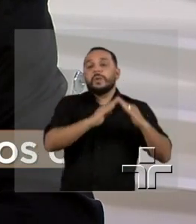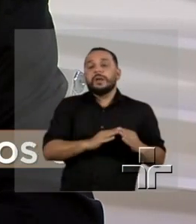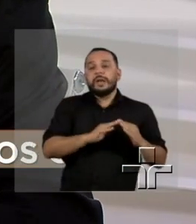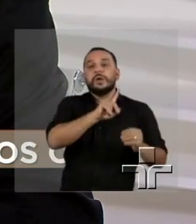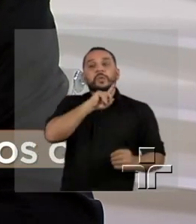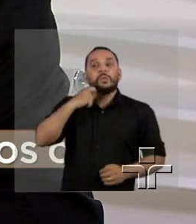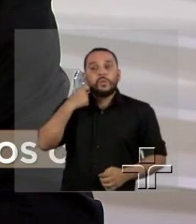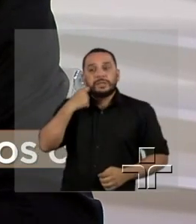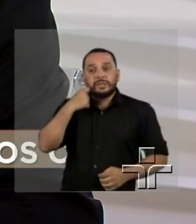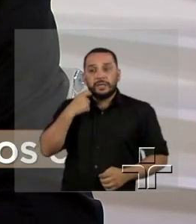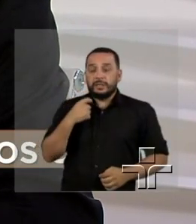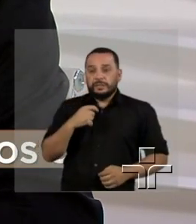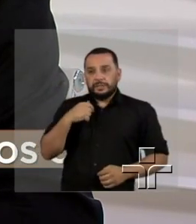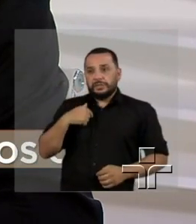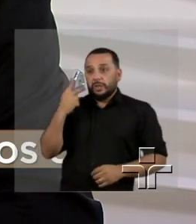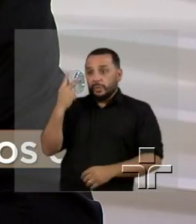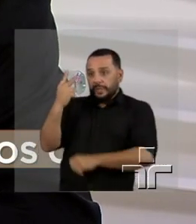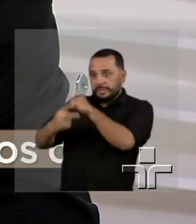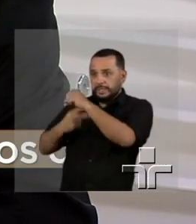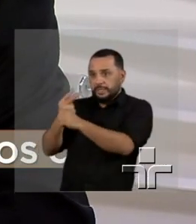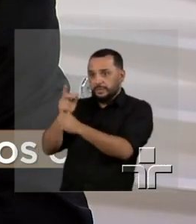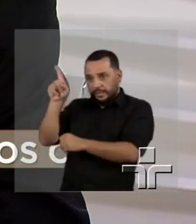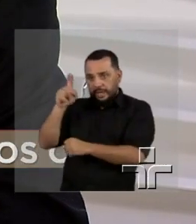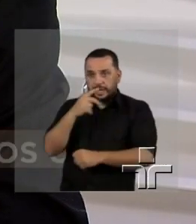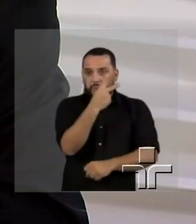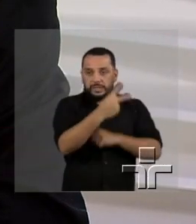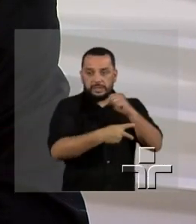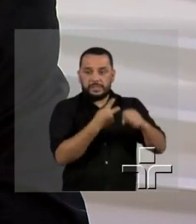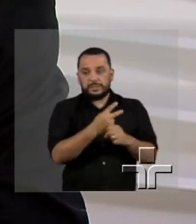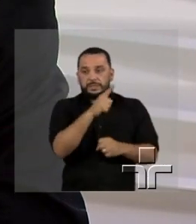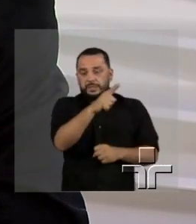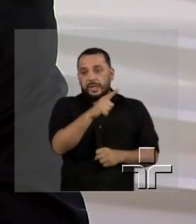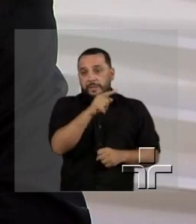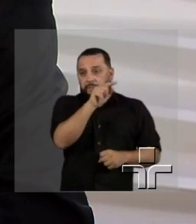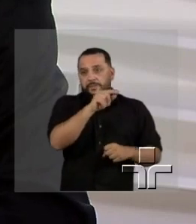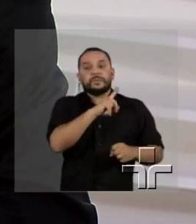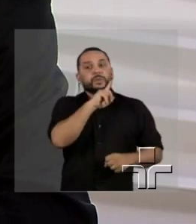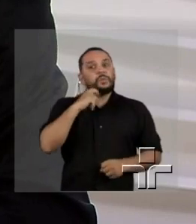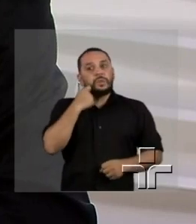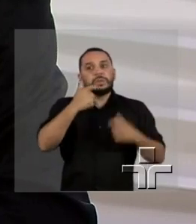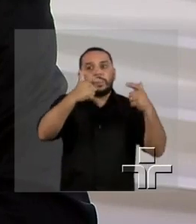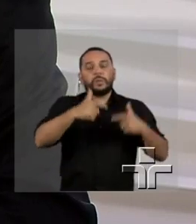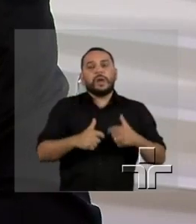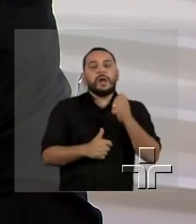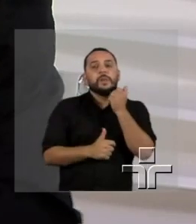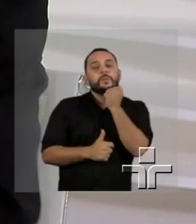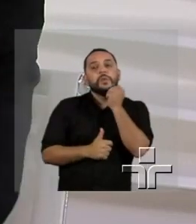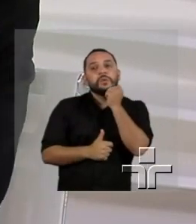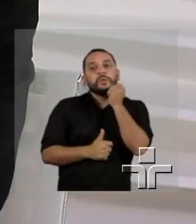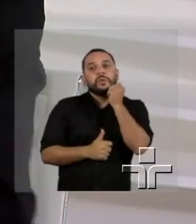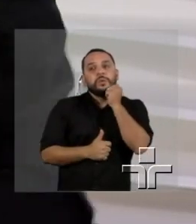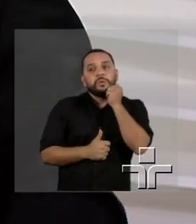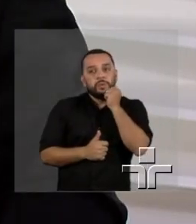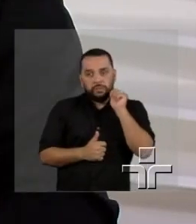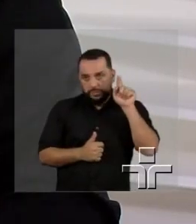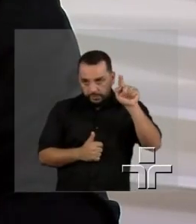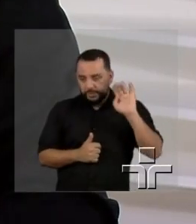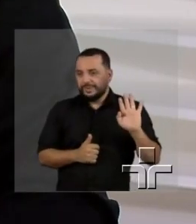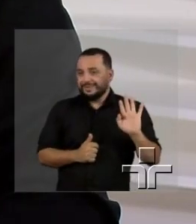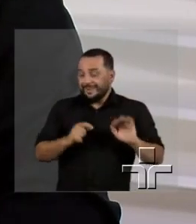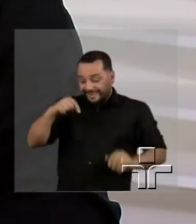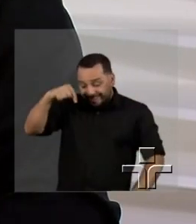ele tem que ser muito bem preparado e ele não tem que ser ideologizado. Ele pode